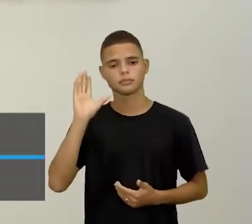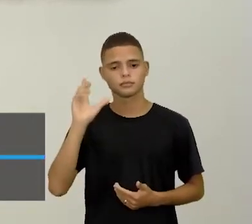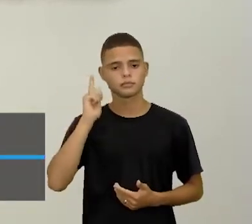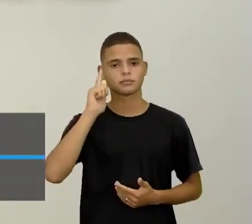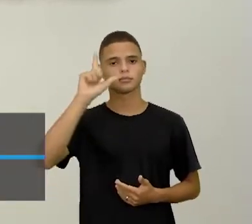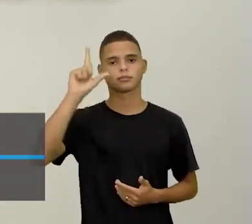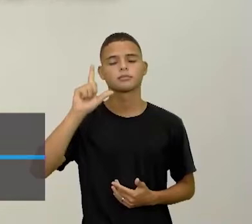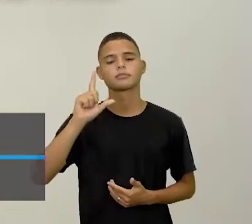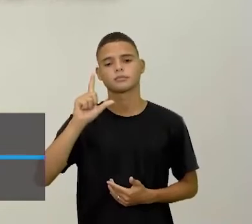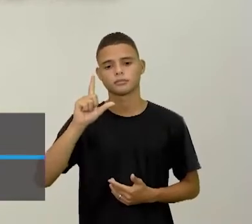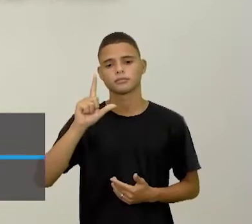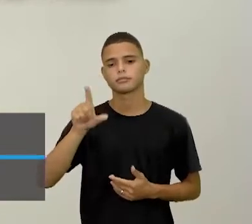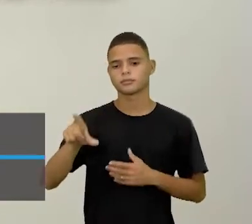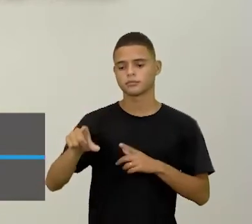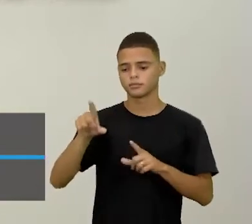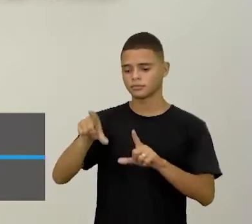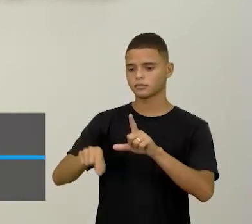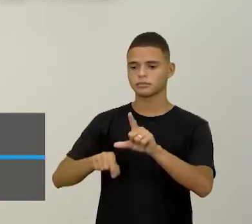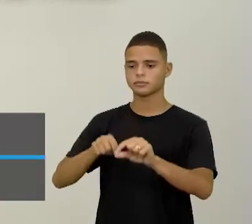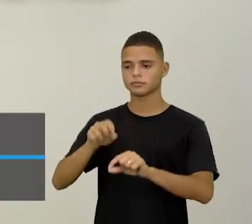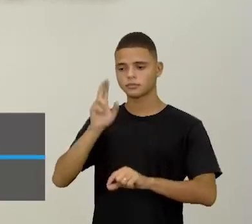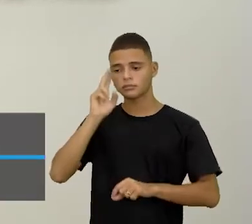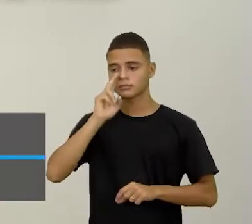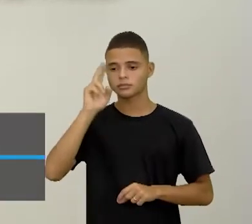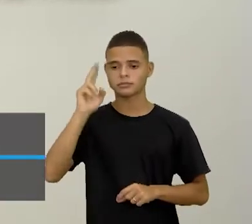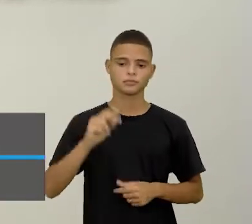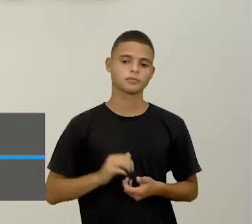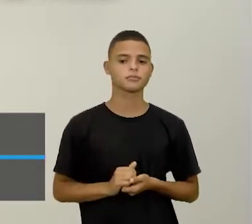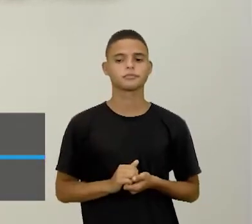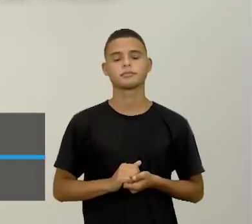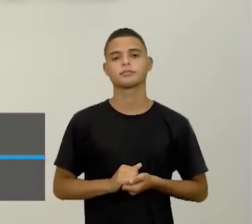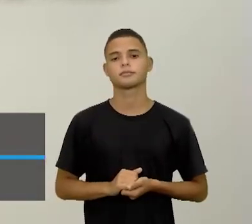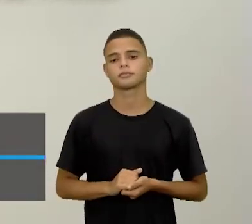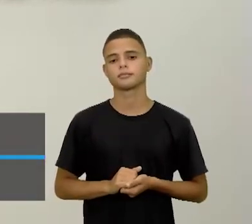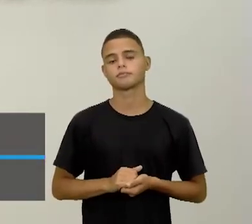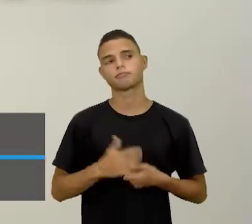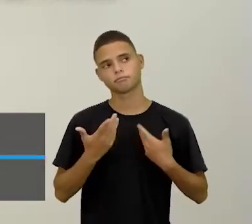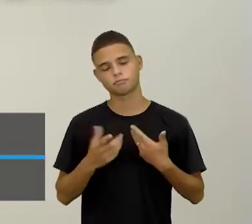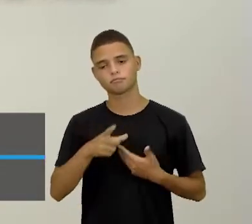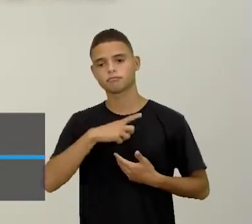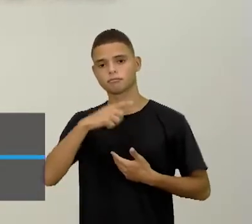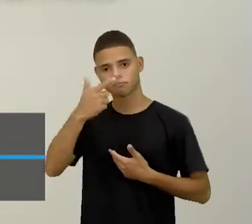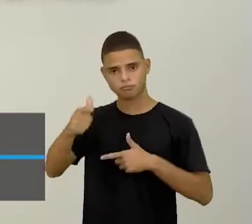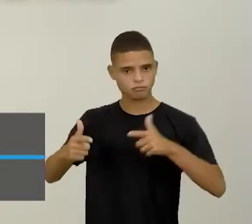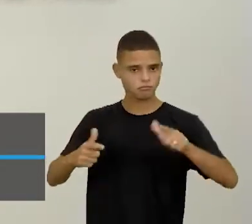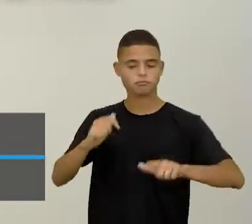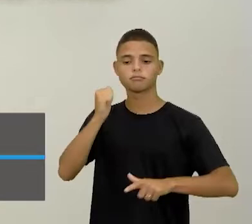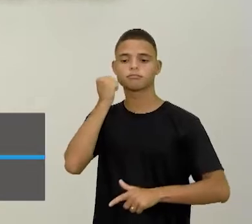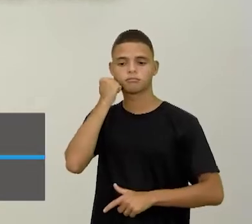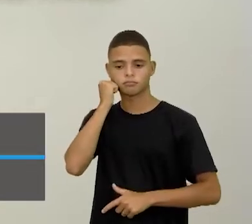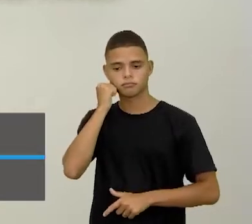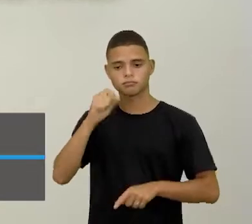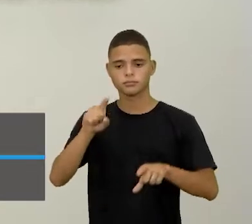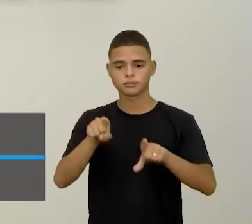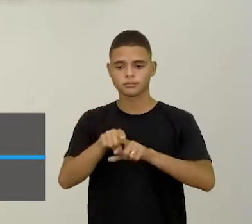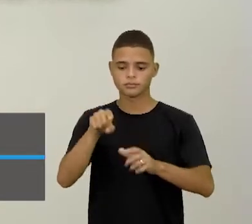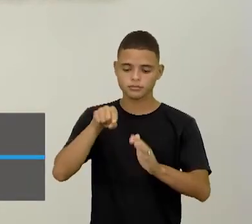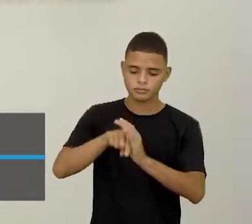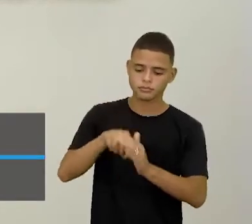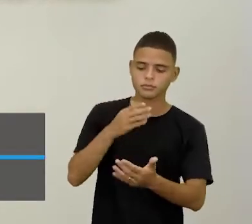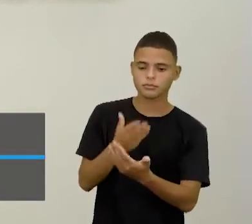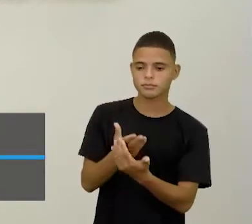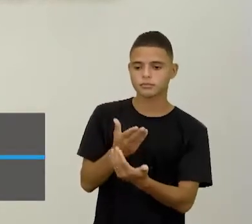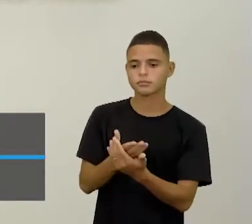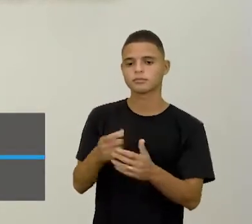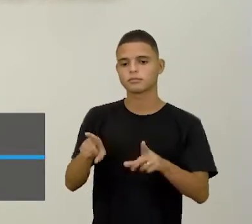definir essas forças, estudar essas forças. Claro, teve outros cientistas que contribuíram, que também estudaram, que